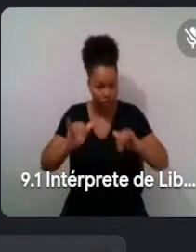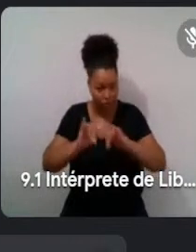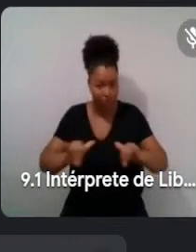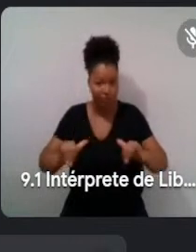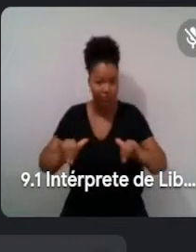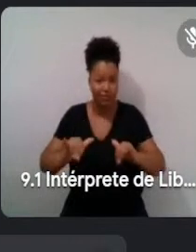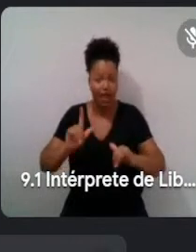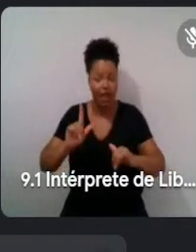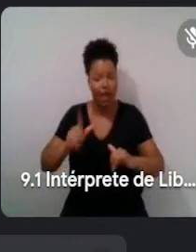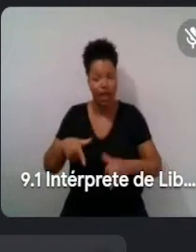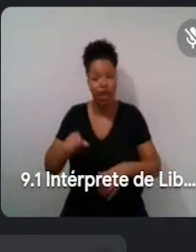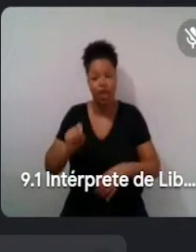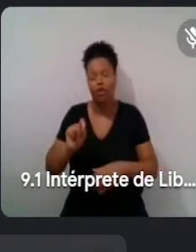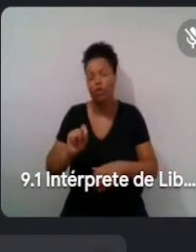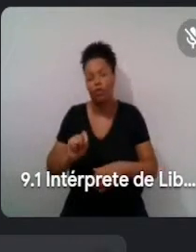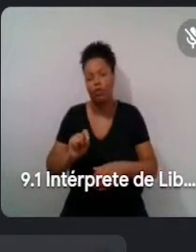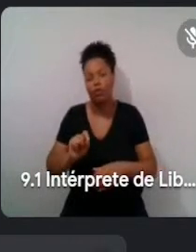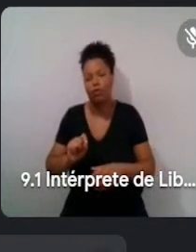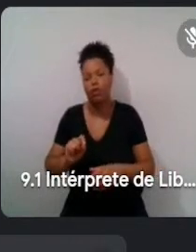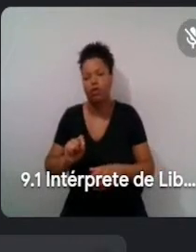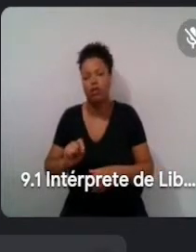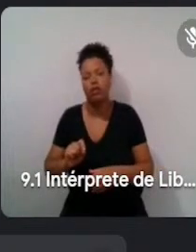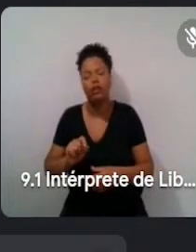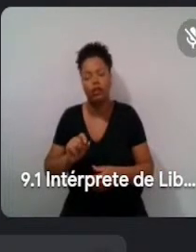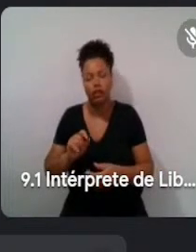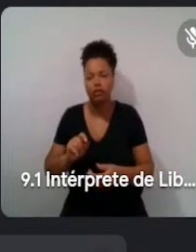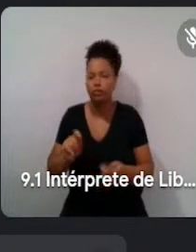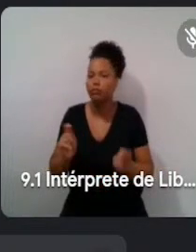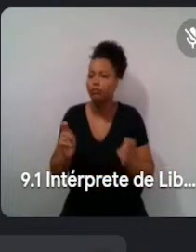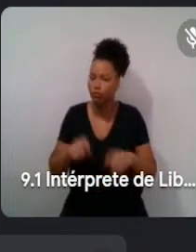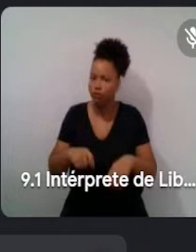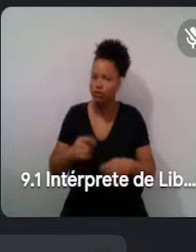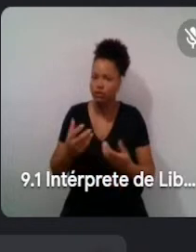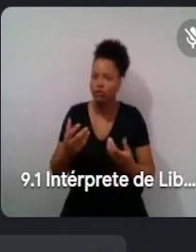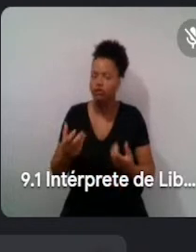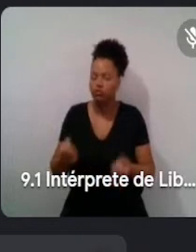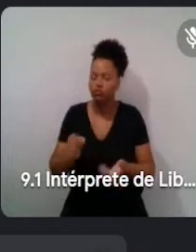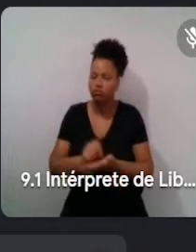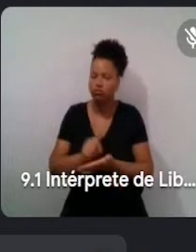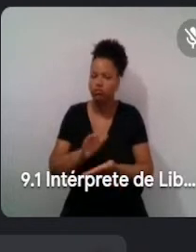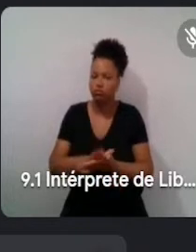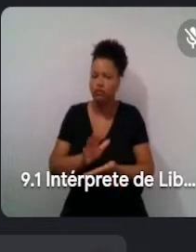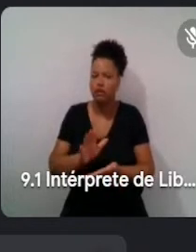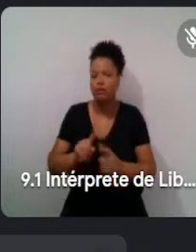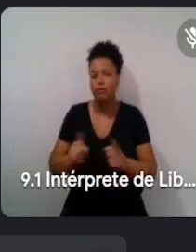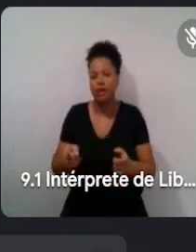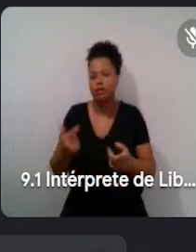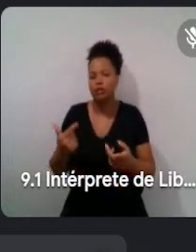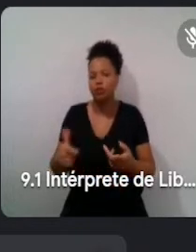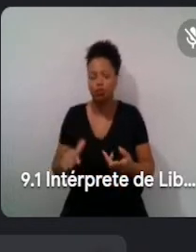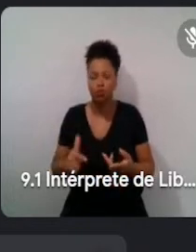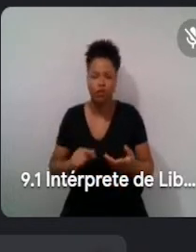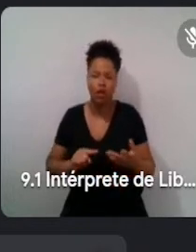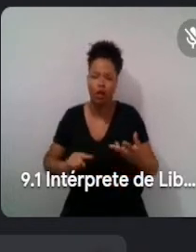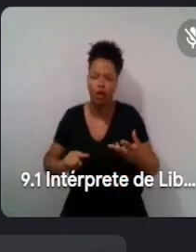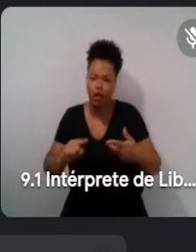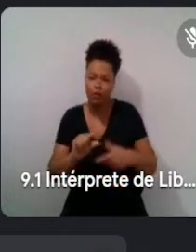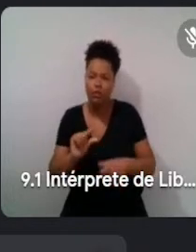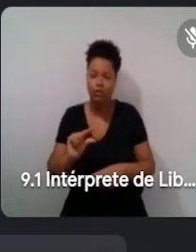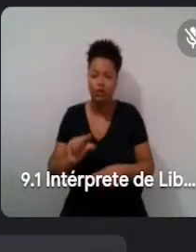responsabilização a título solidário. Nos autos não há qualquer tipo de elementos, ainda que mínimos, quanto à